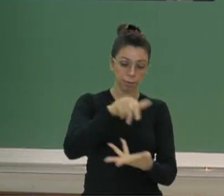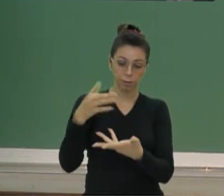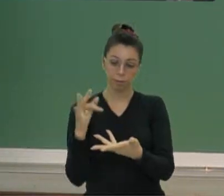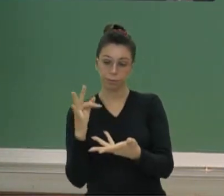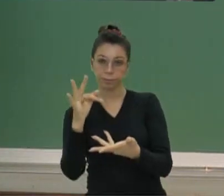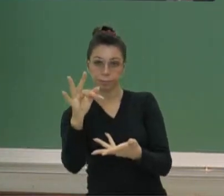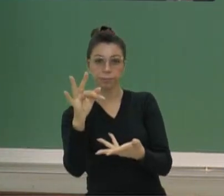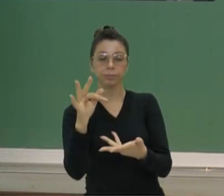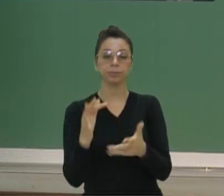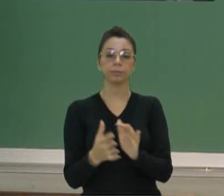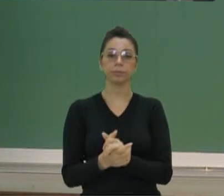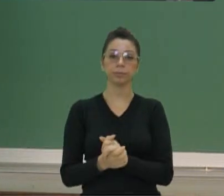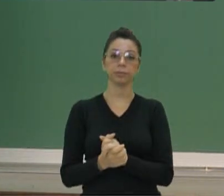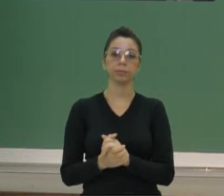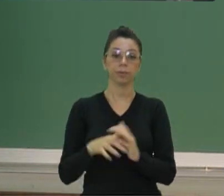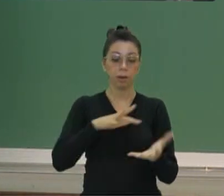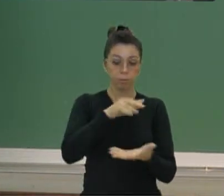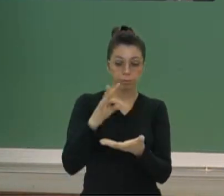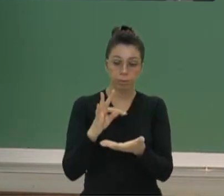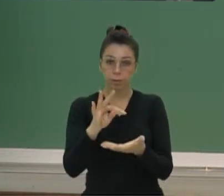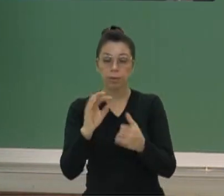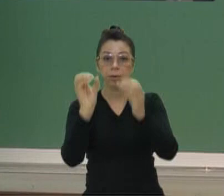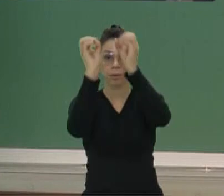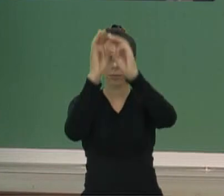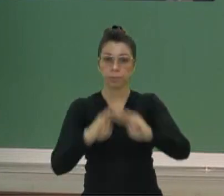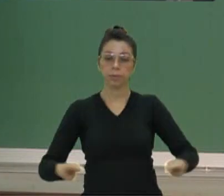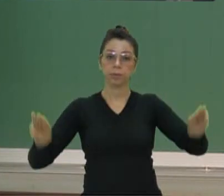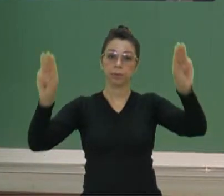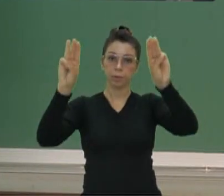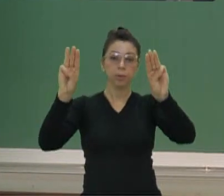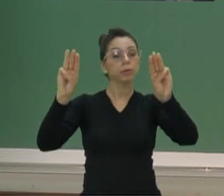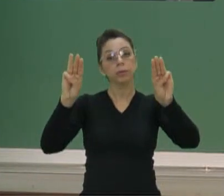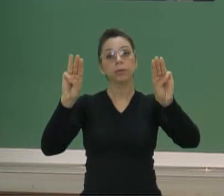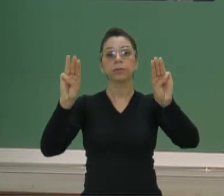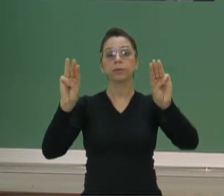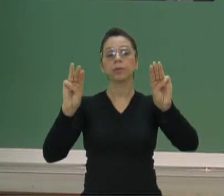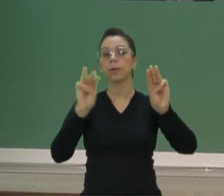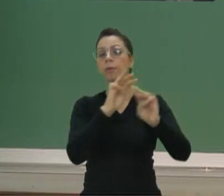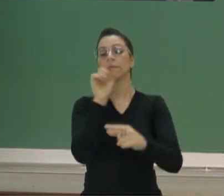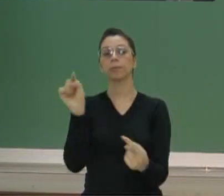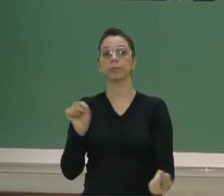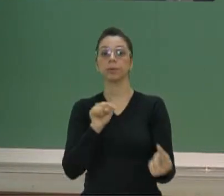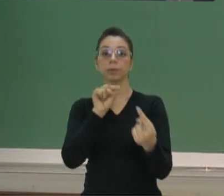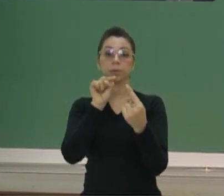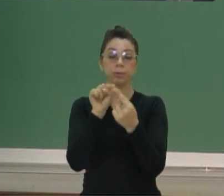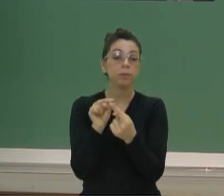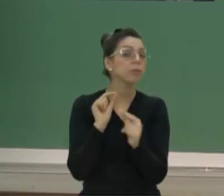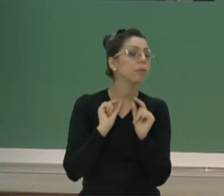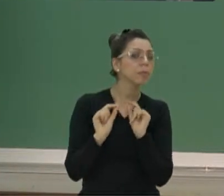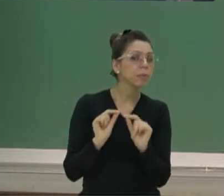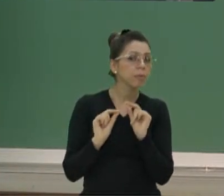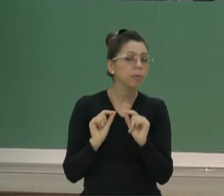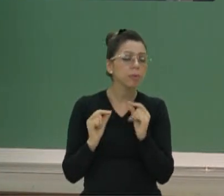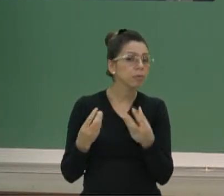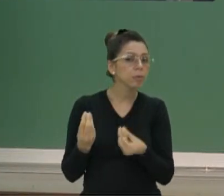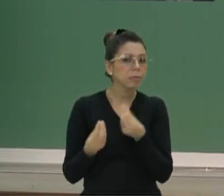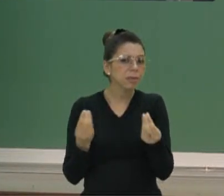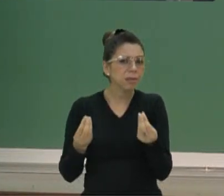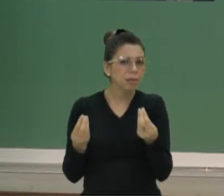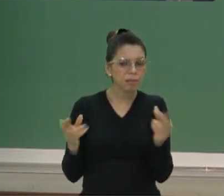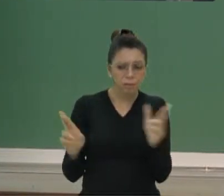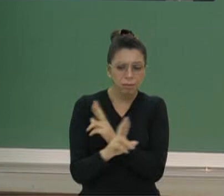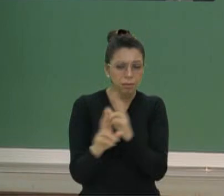globalização, a ONU, instituições afim, a necessidade de resgatarmos como é essa